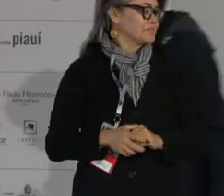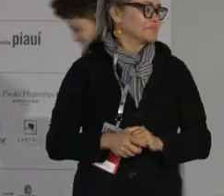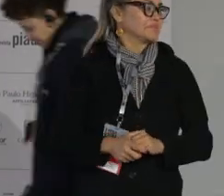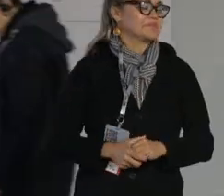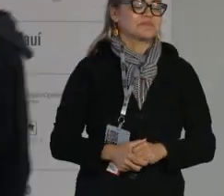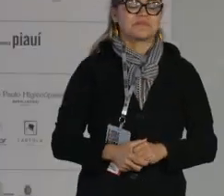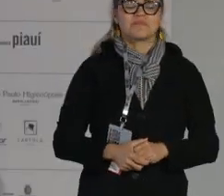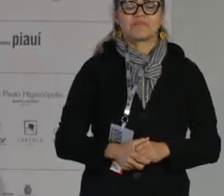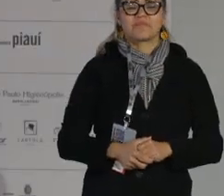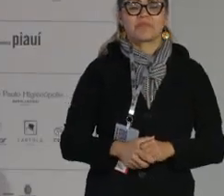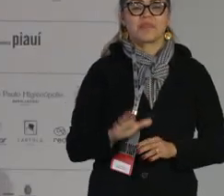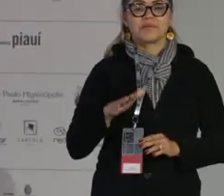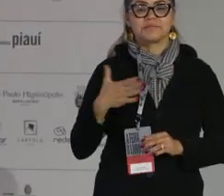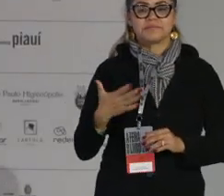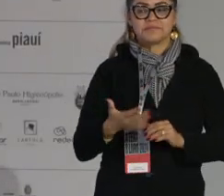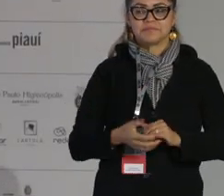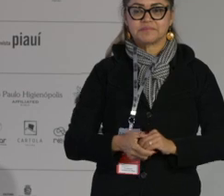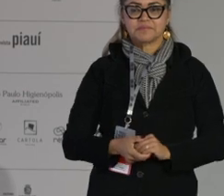Mas é isso, assim.